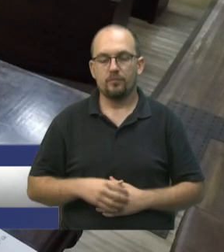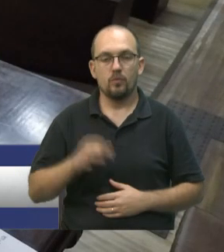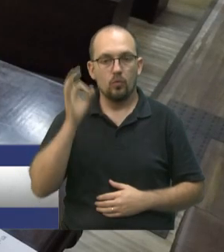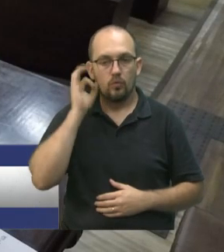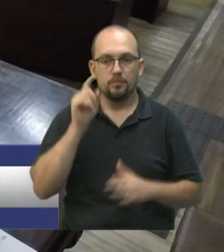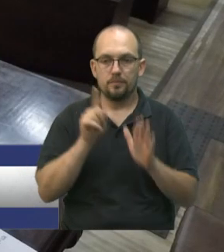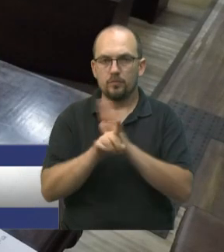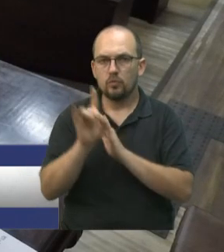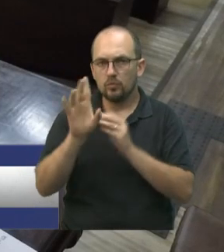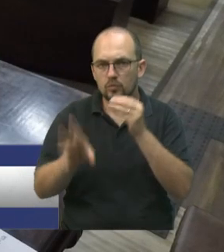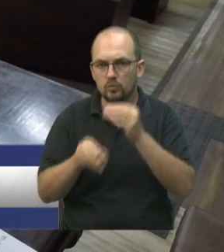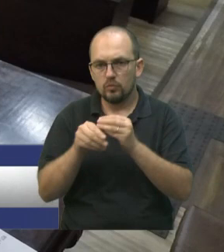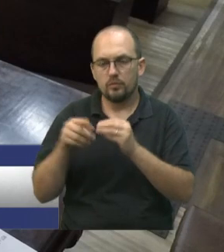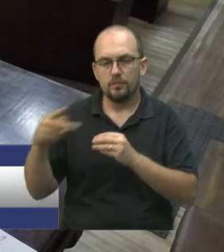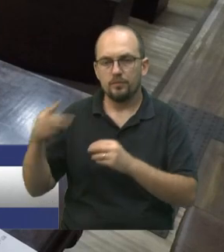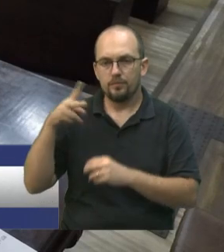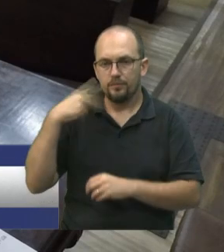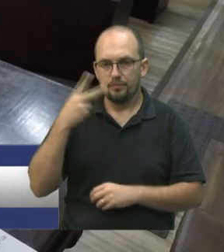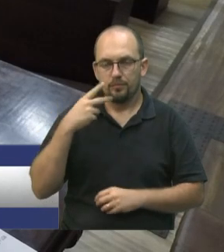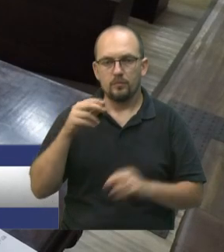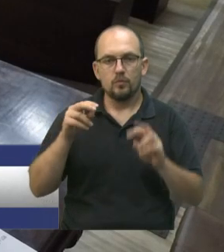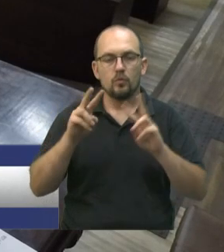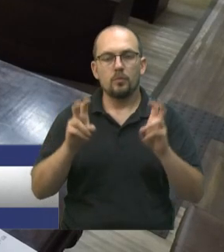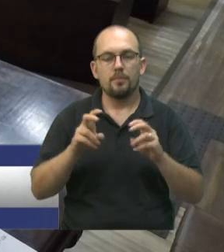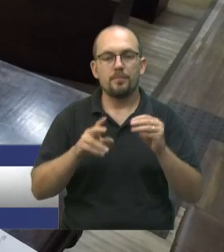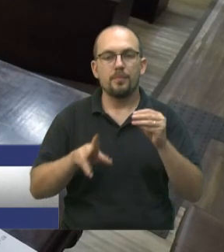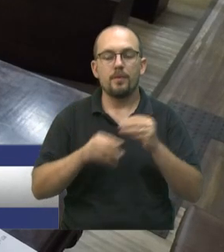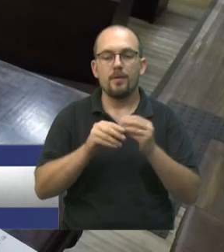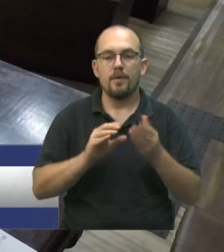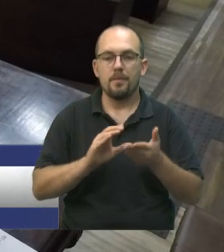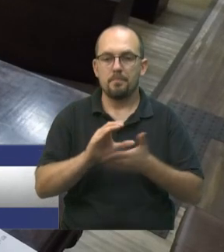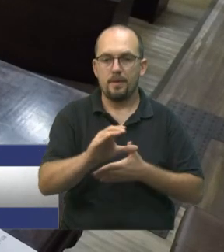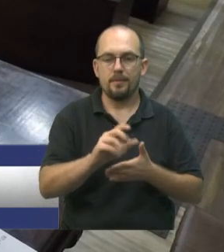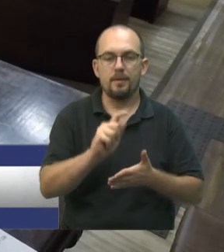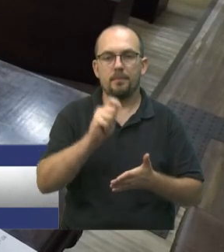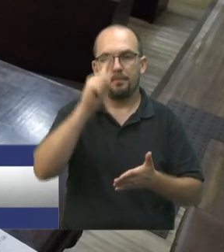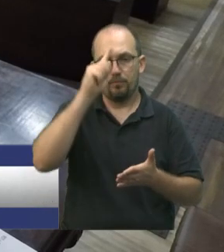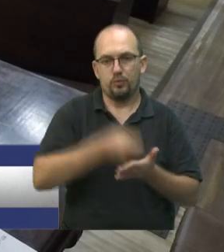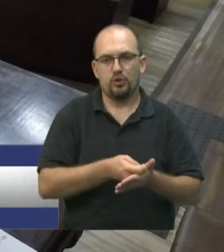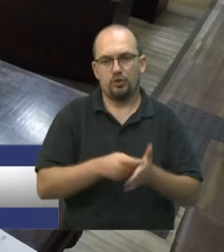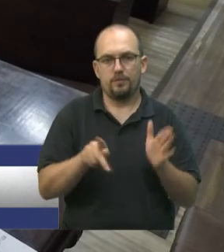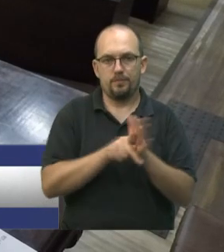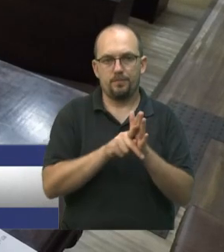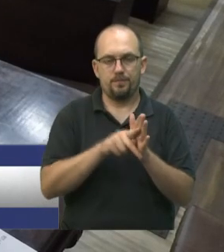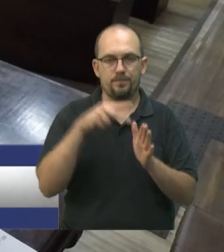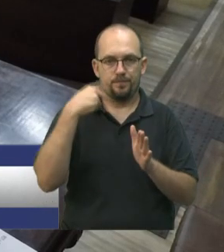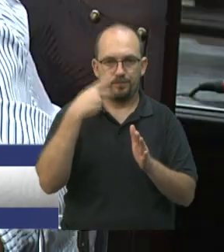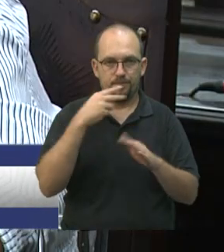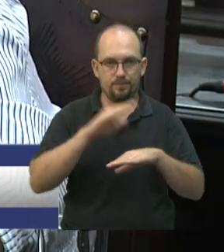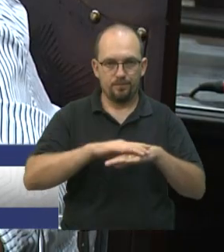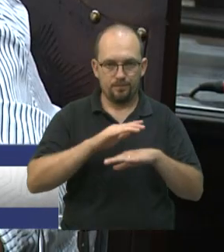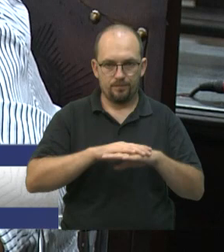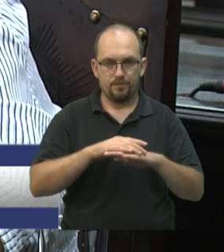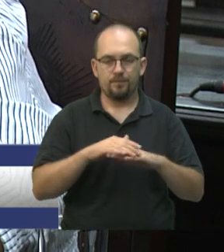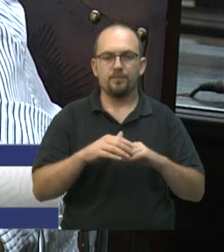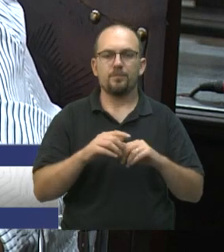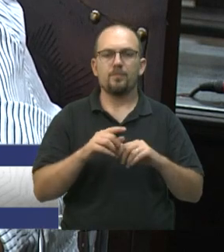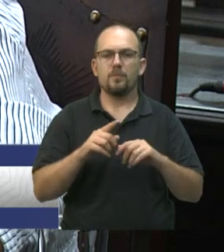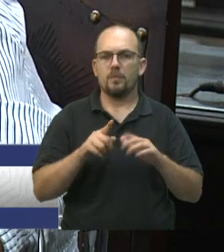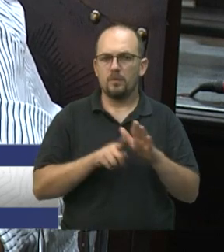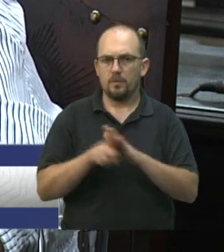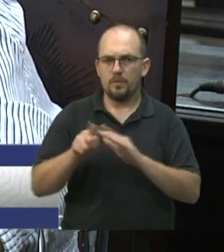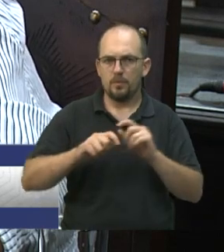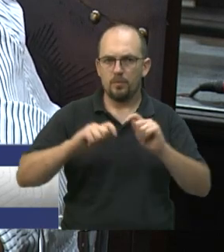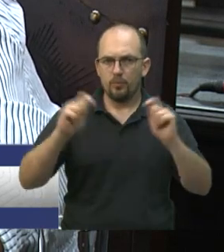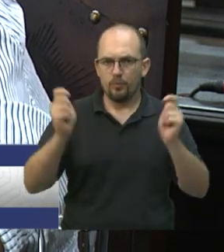vereador. No caso das emendas emendas impositivas dos vereadores, há possibilidade